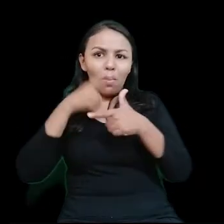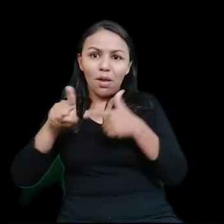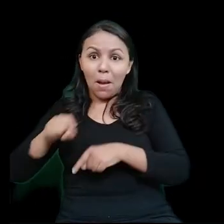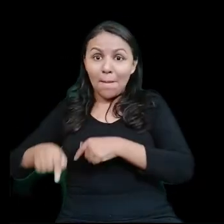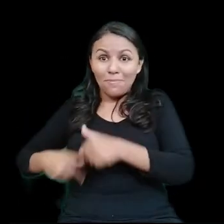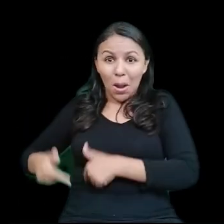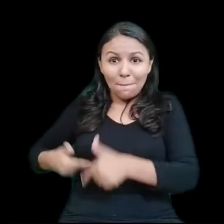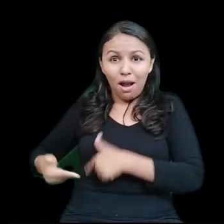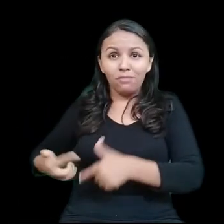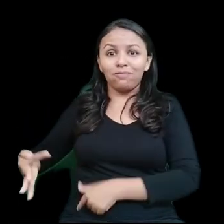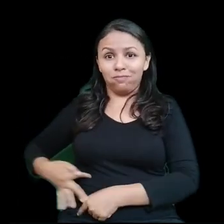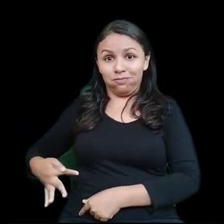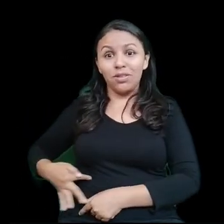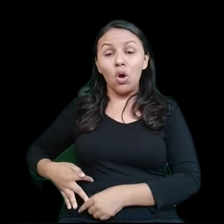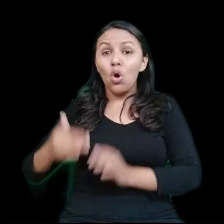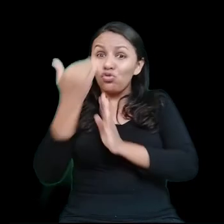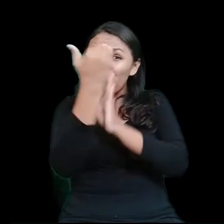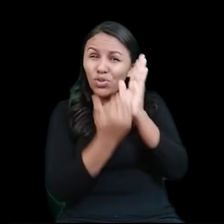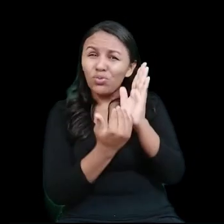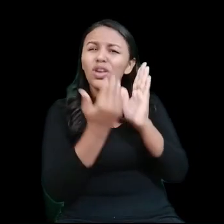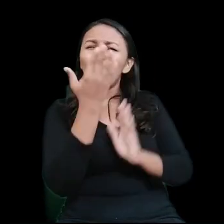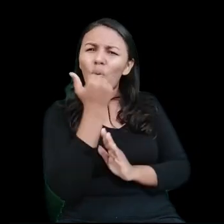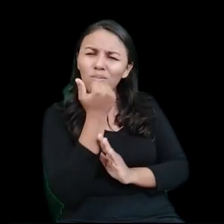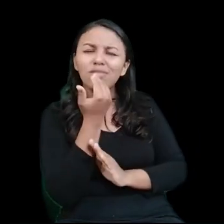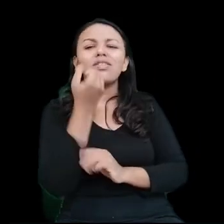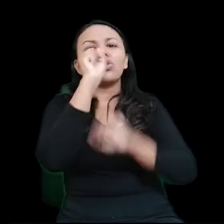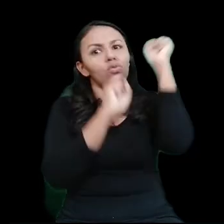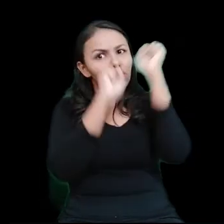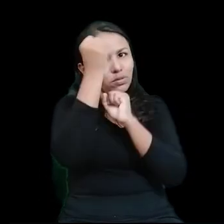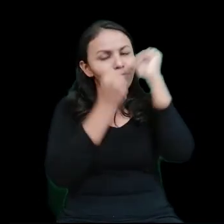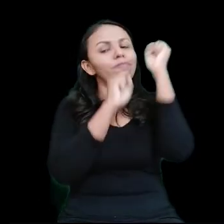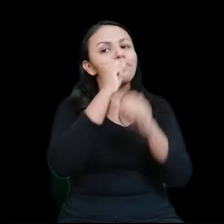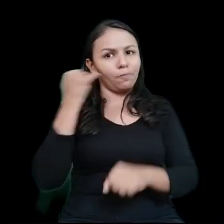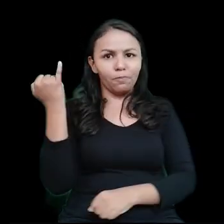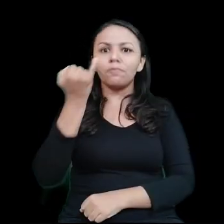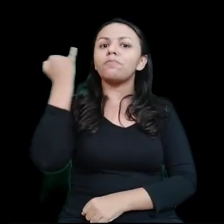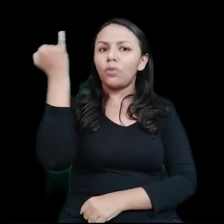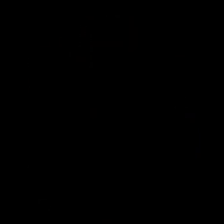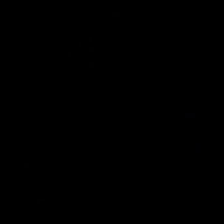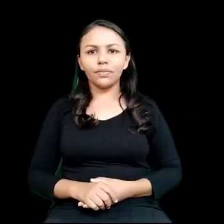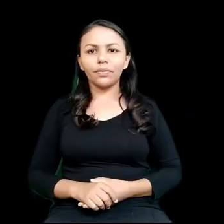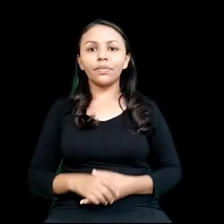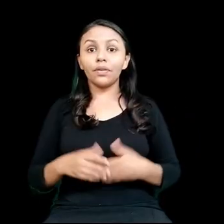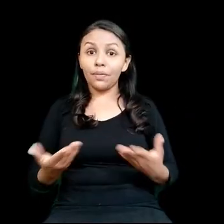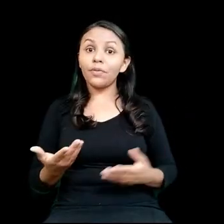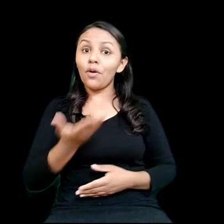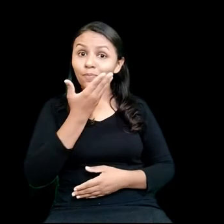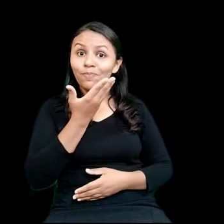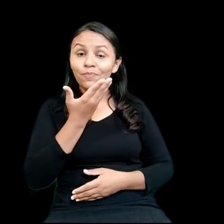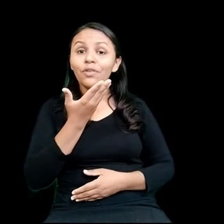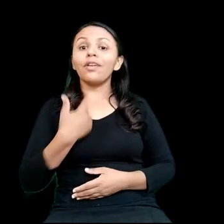Então, reduzir o consumo de produtos industrializados é satisfatório que você faça. Você tem aí